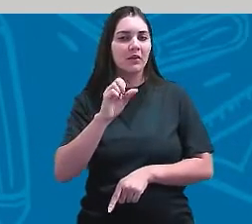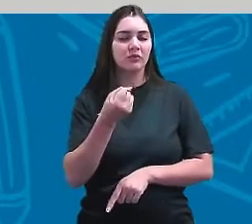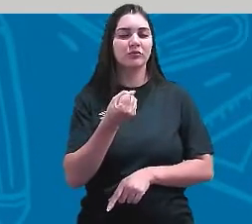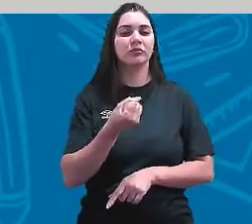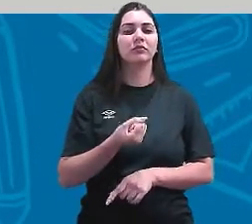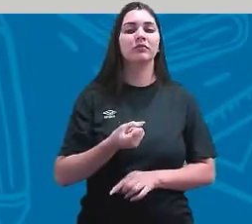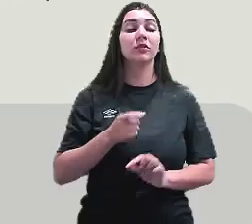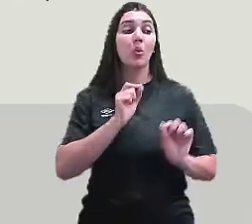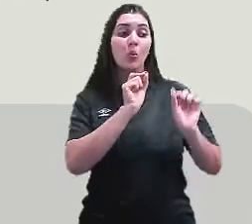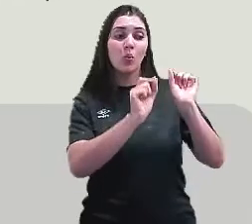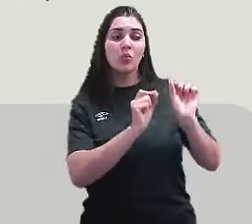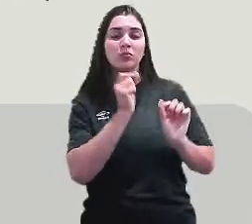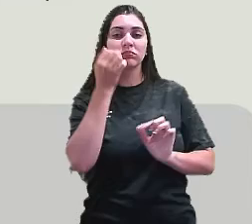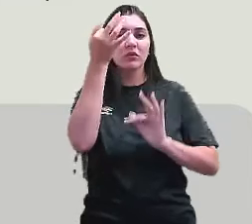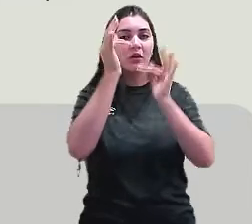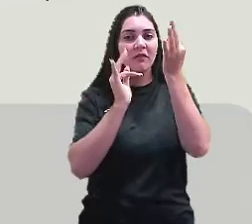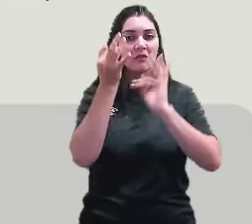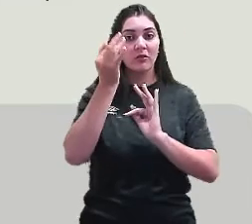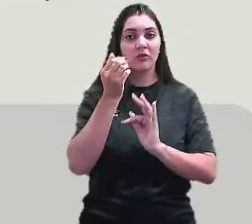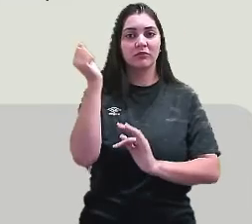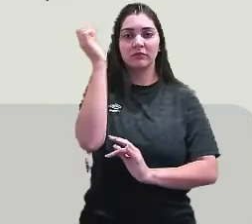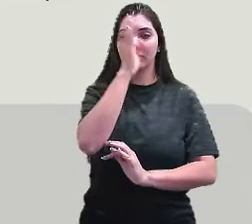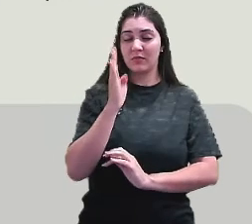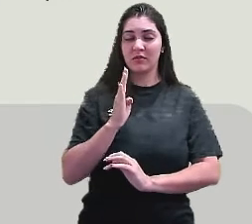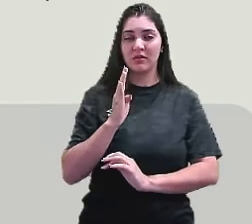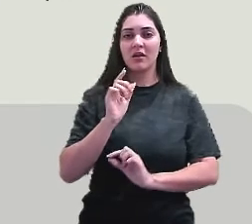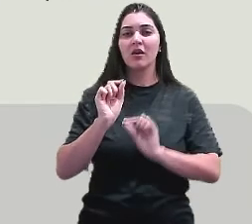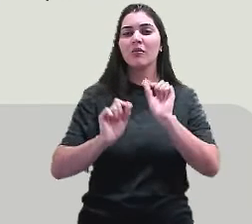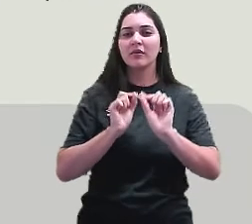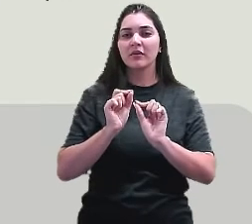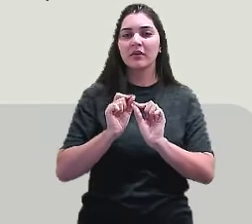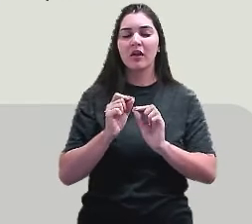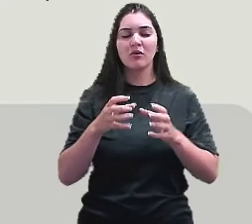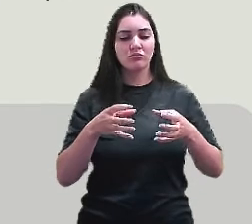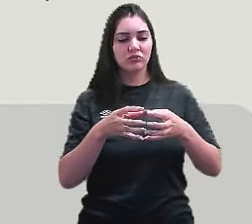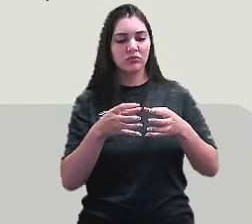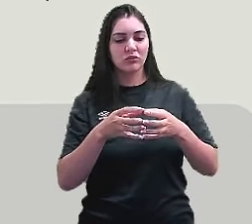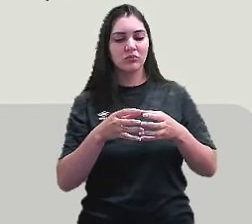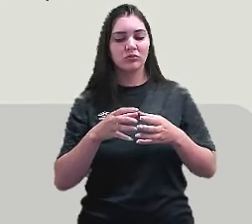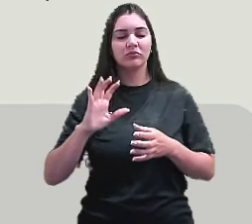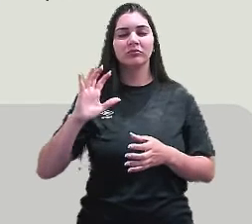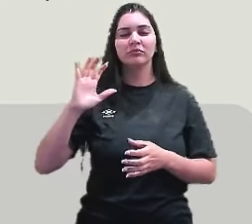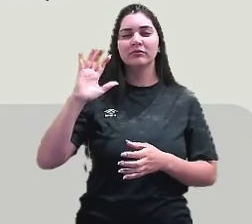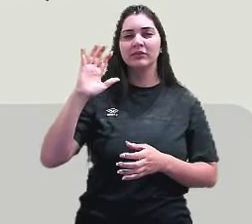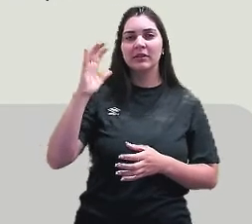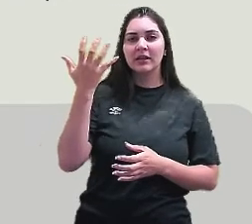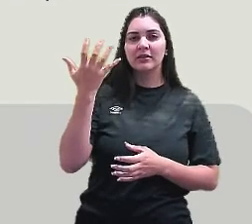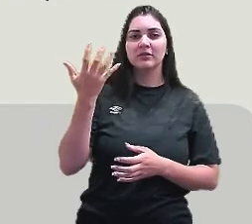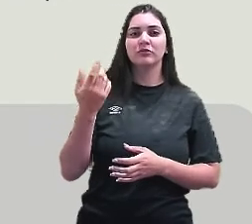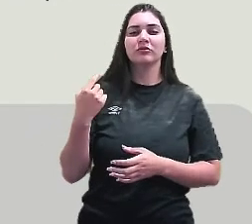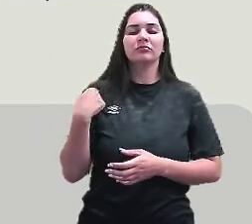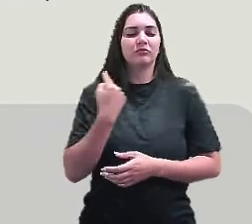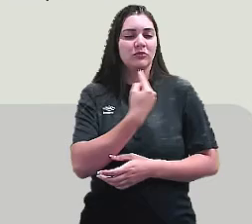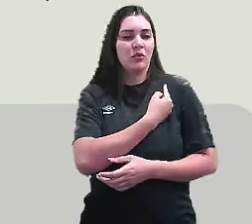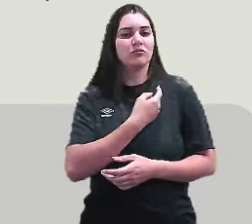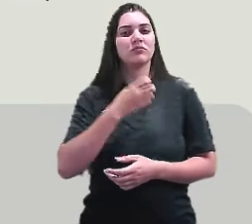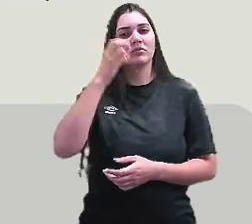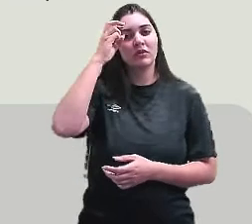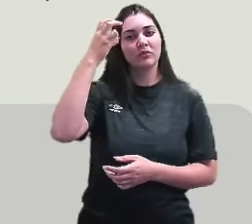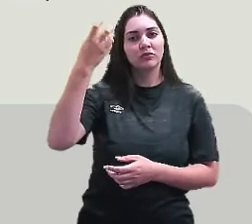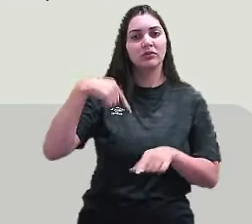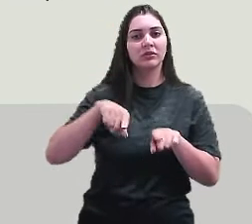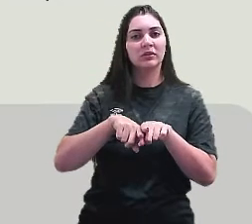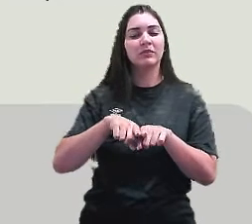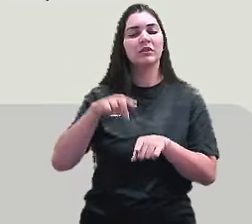O que é folclore? O folclore brasileiro é o conjunto de realizações que fazem parte da nossa cultura e da nossa história de